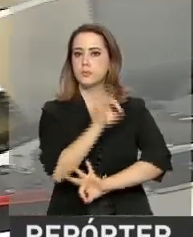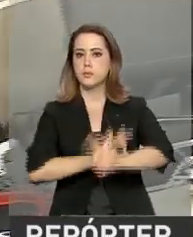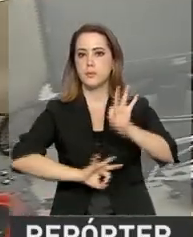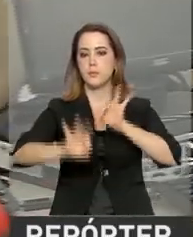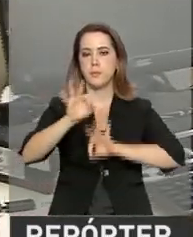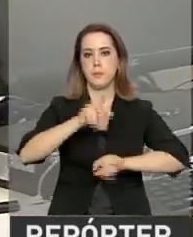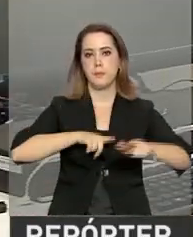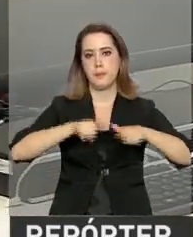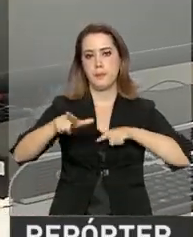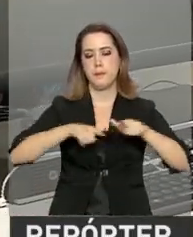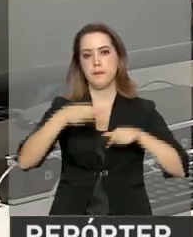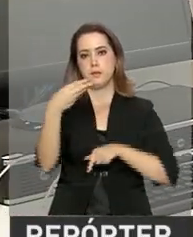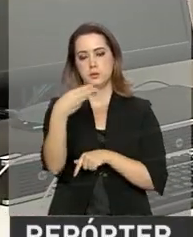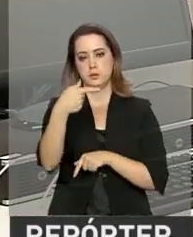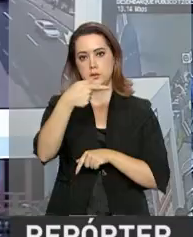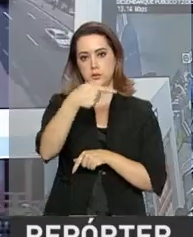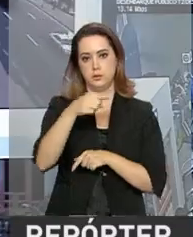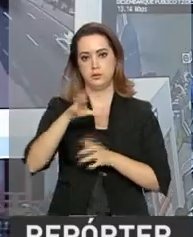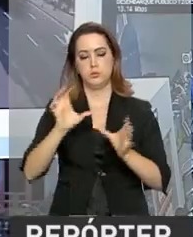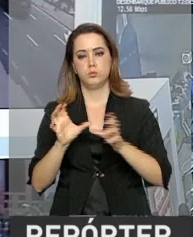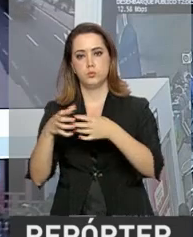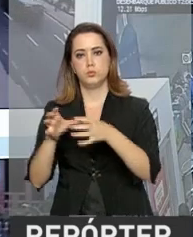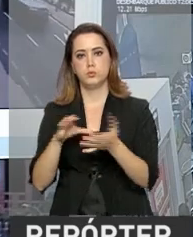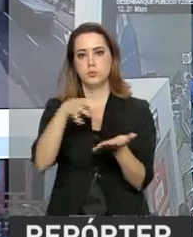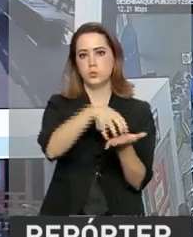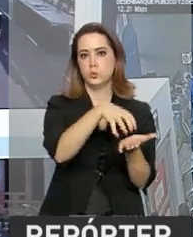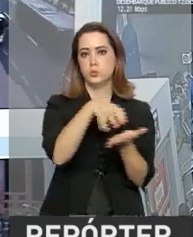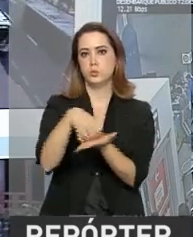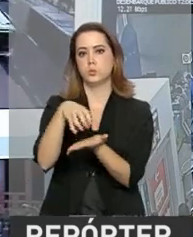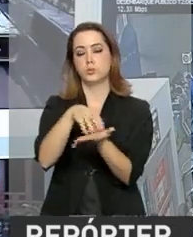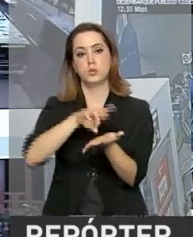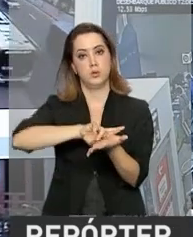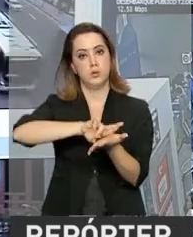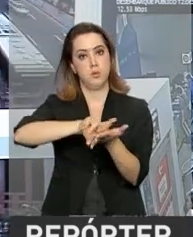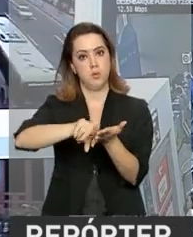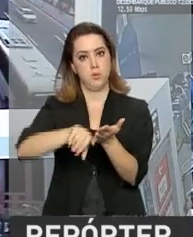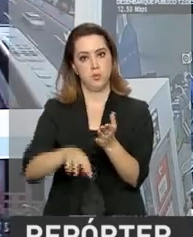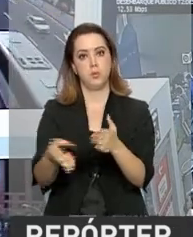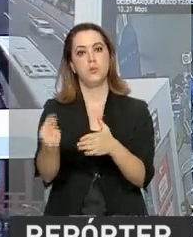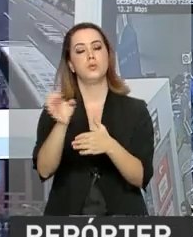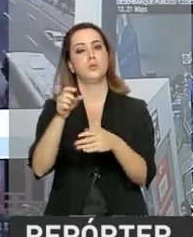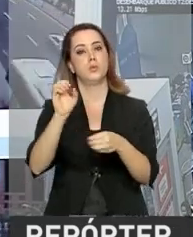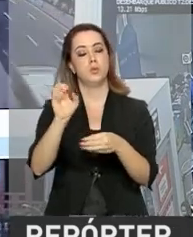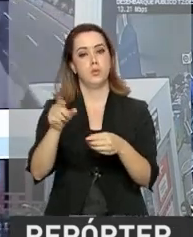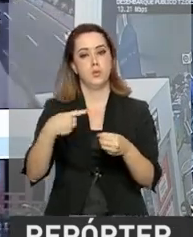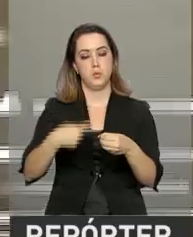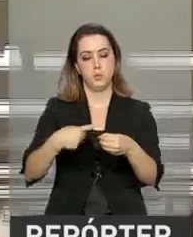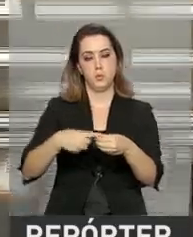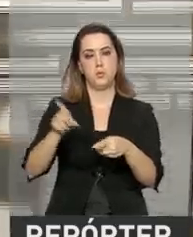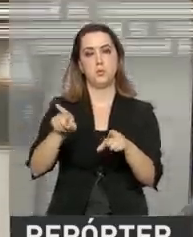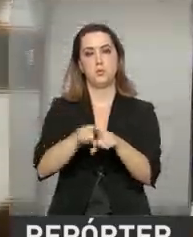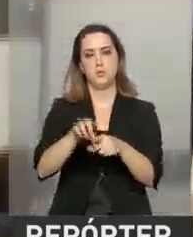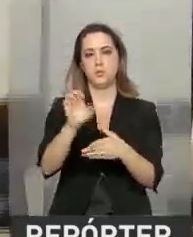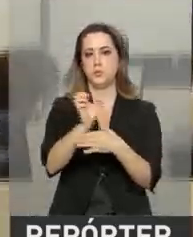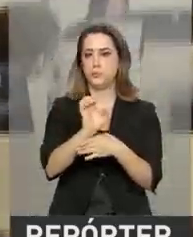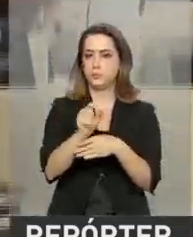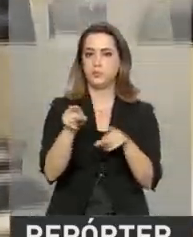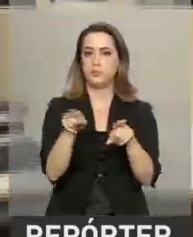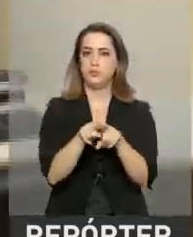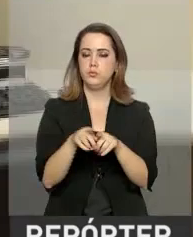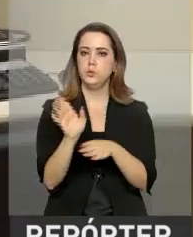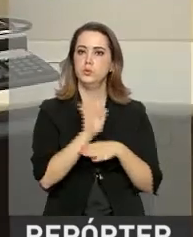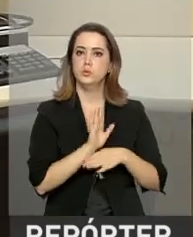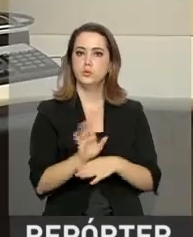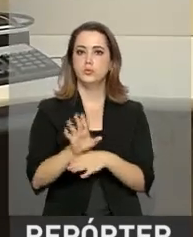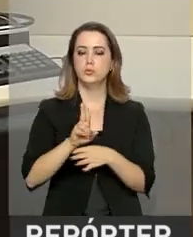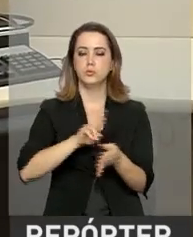de 37 órgãos federais e de estruturas dos governos municipal e estadual. Há também colaboração